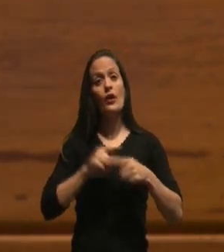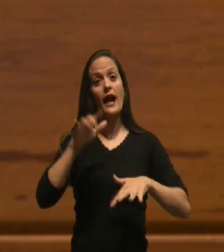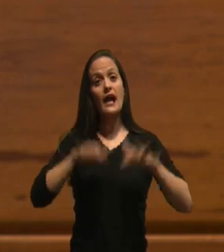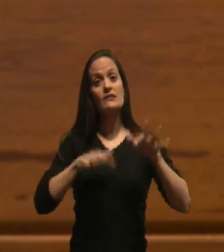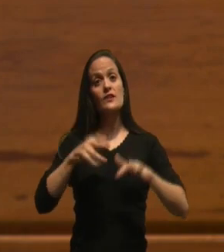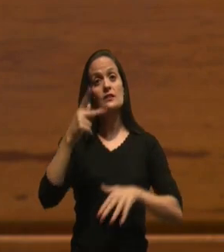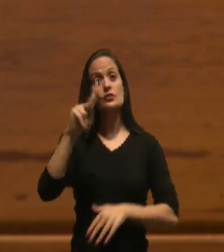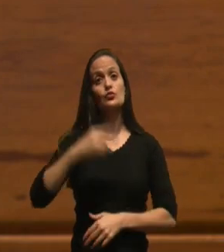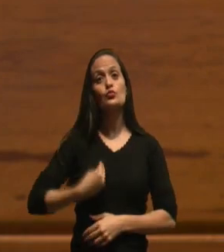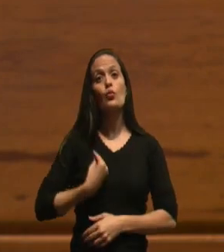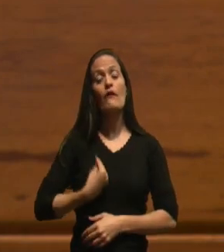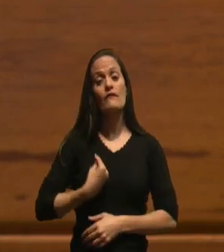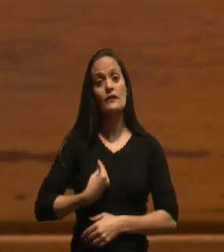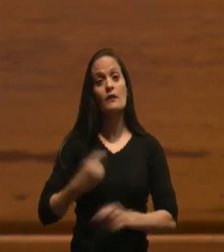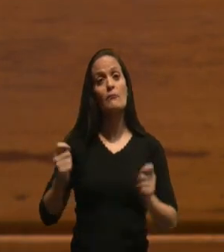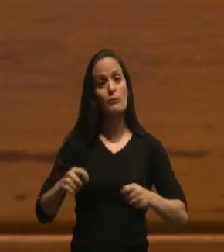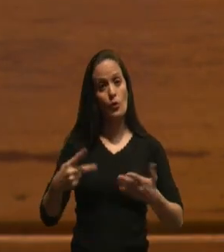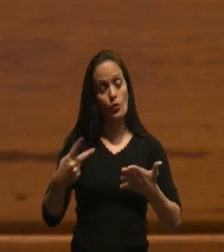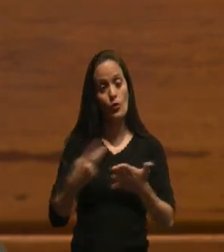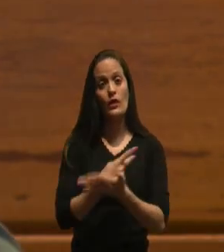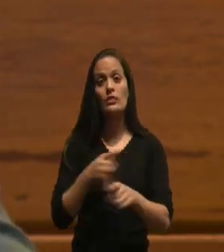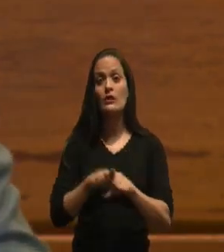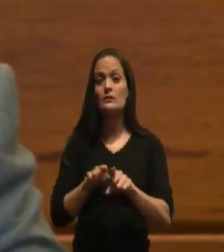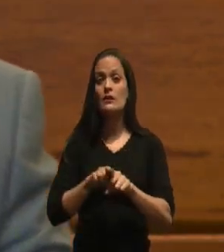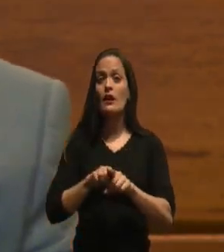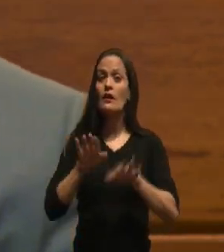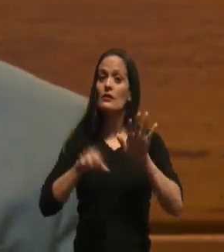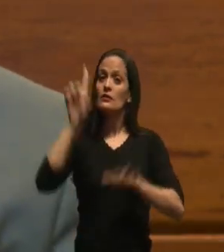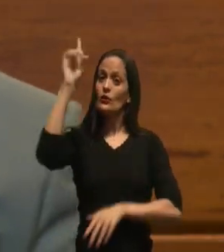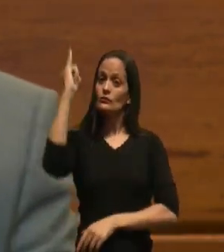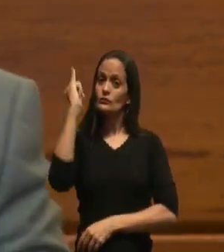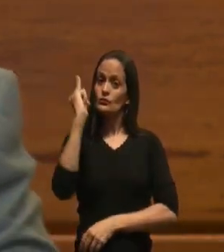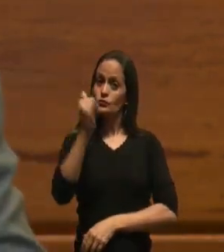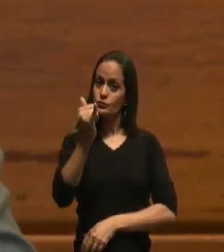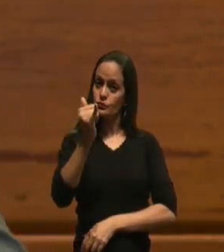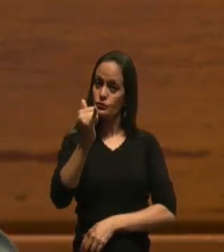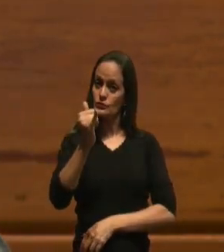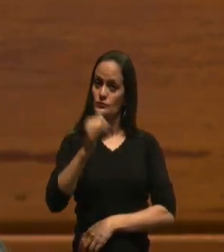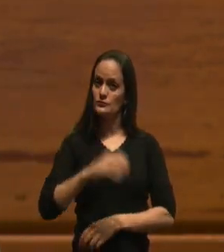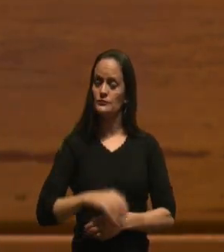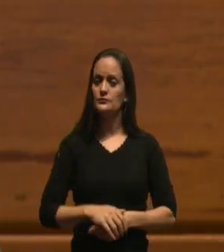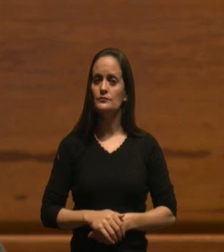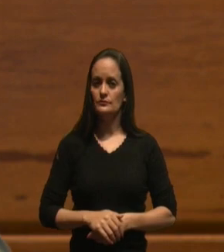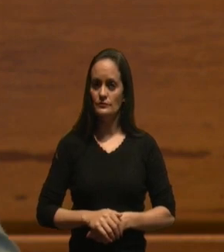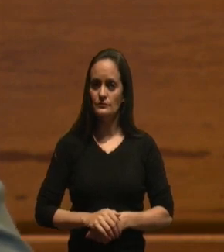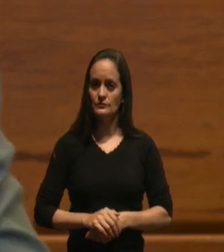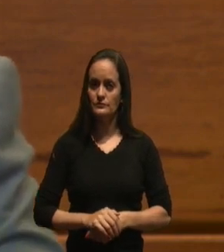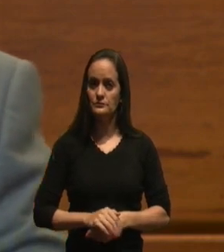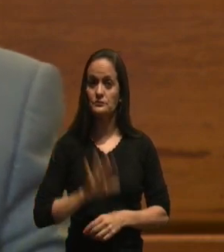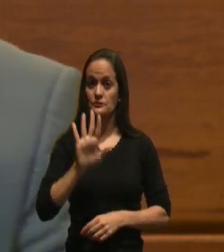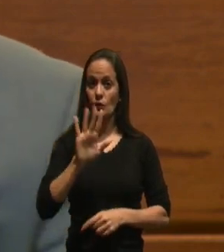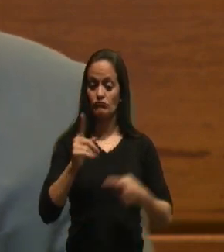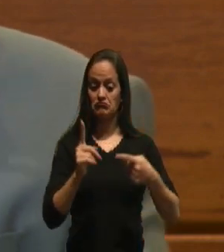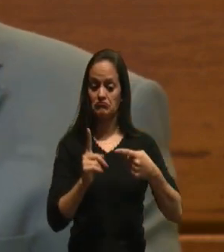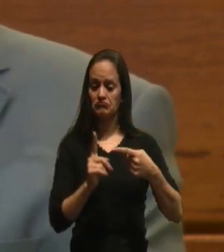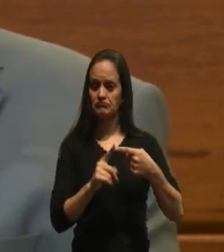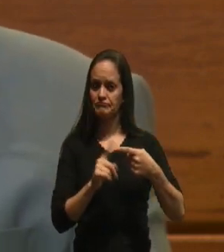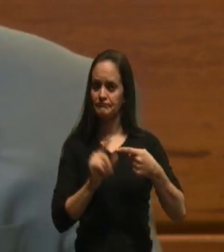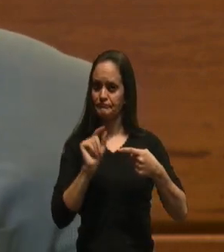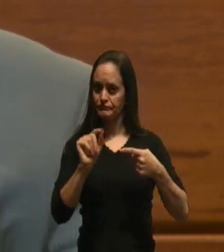para você, e eu creio que Deus tem essa palavra para o seu coração nessa noite. Tiramos uma primeira lição aqui, sabe o que